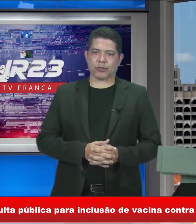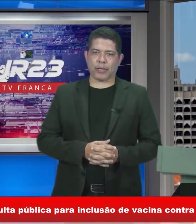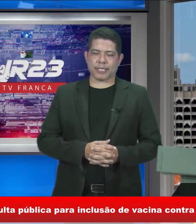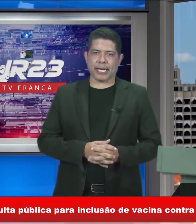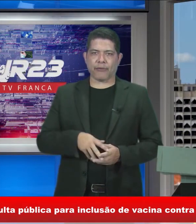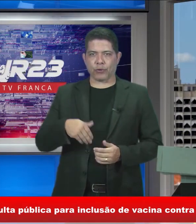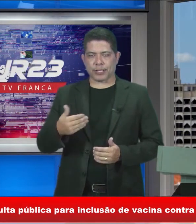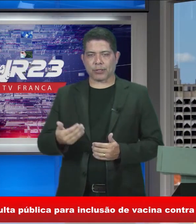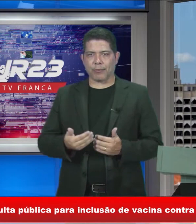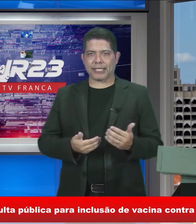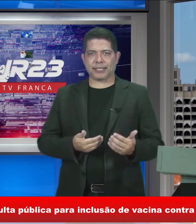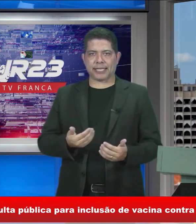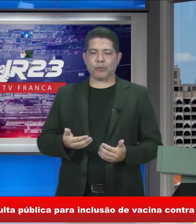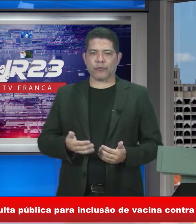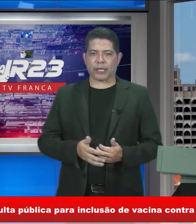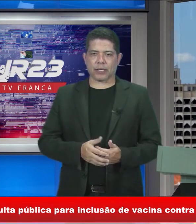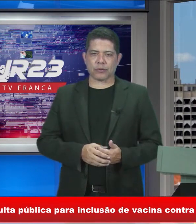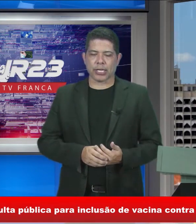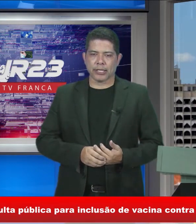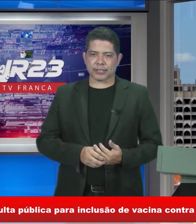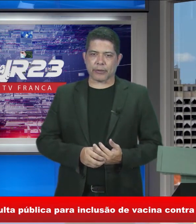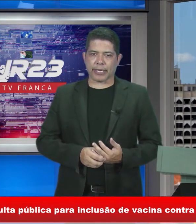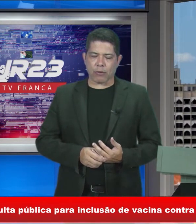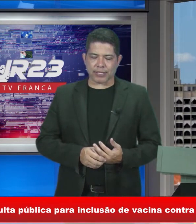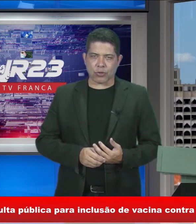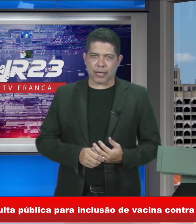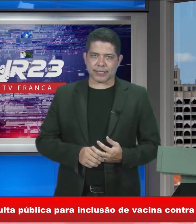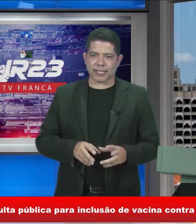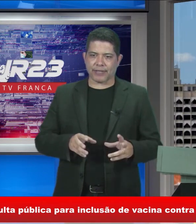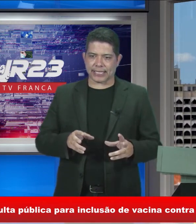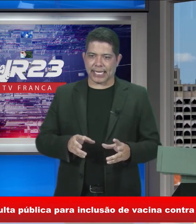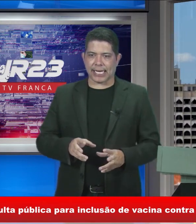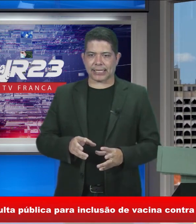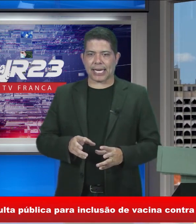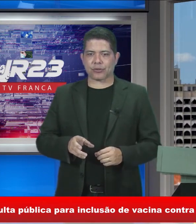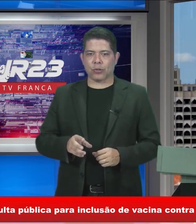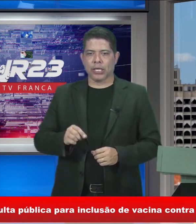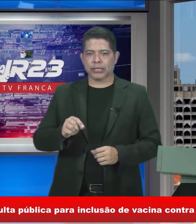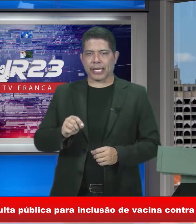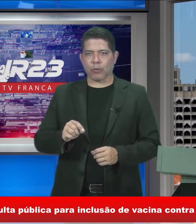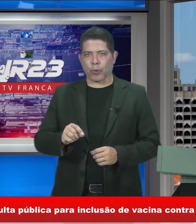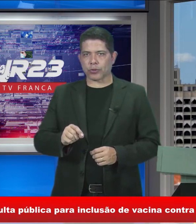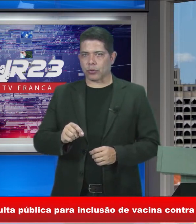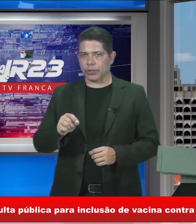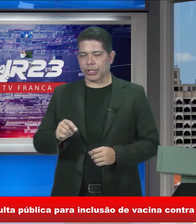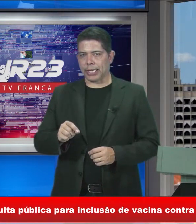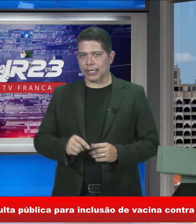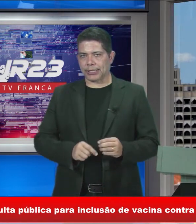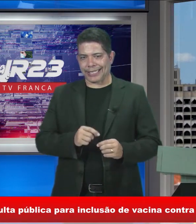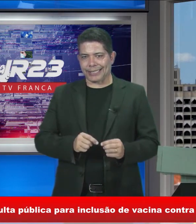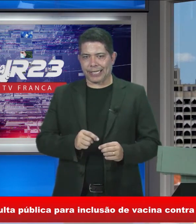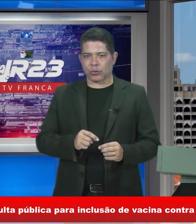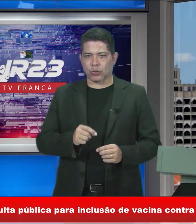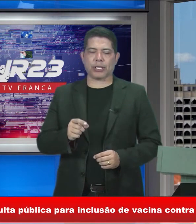algumas ações, né, reforçando que mais de 100 mil francanos estão aí com as doses da vacina em atraso. Tem um posto